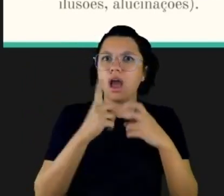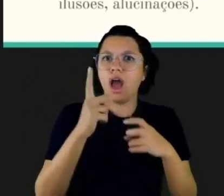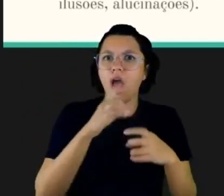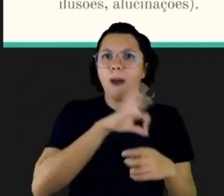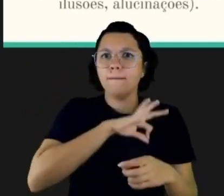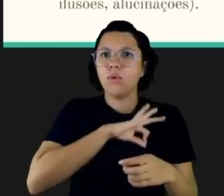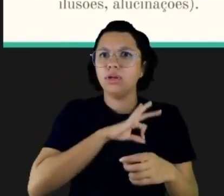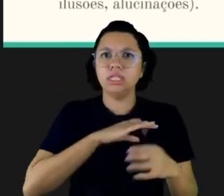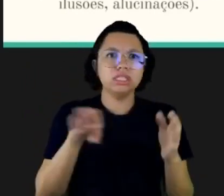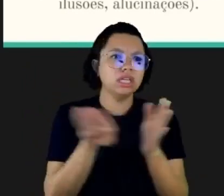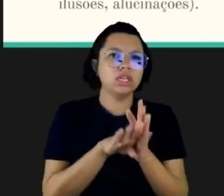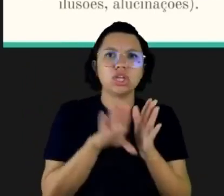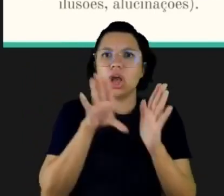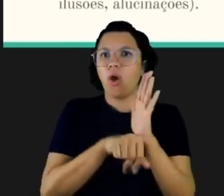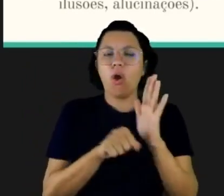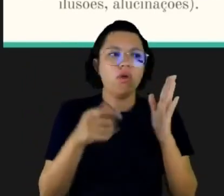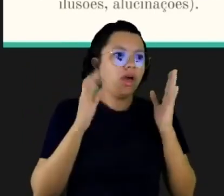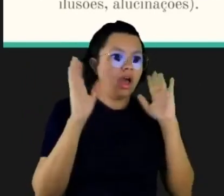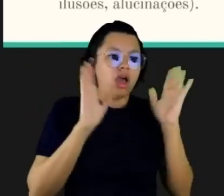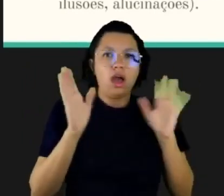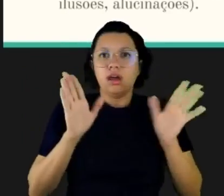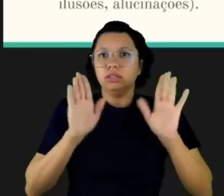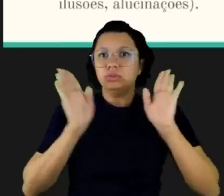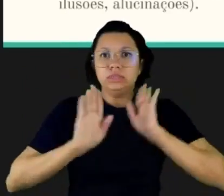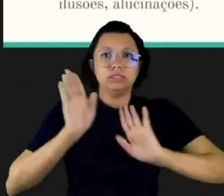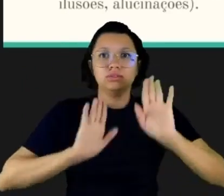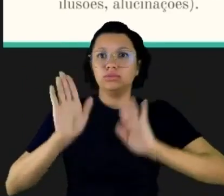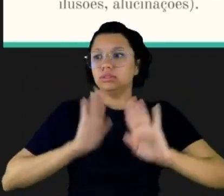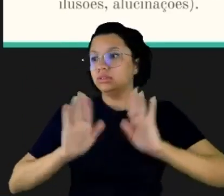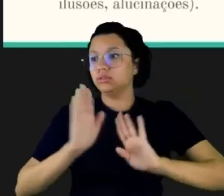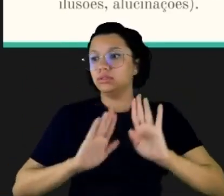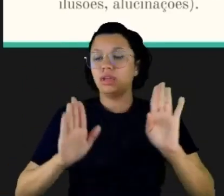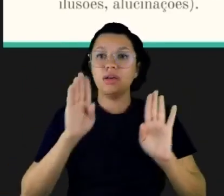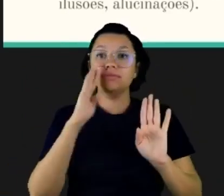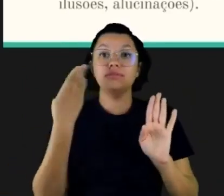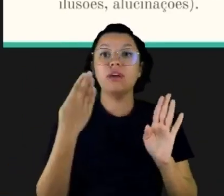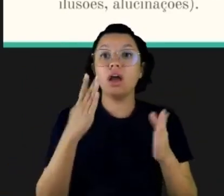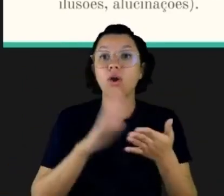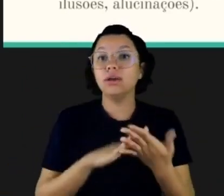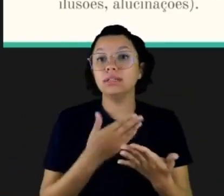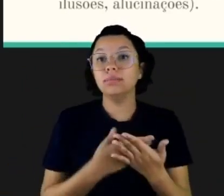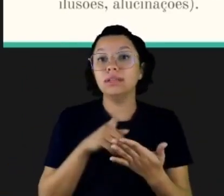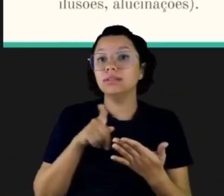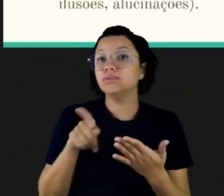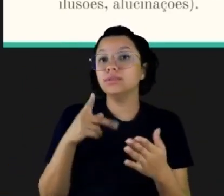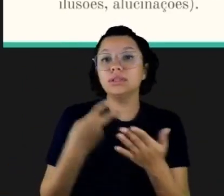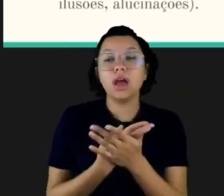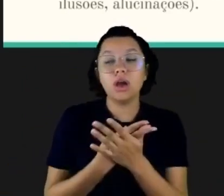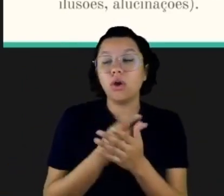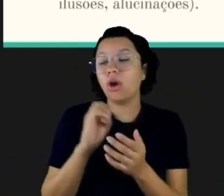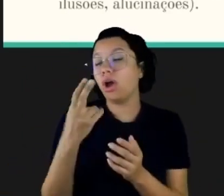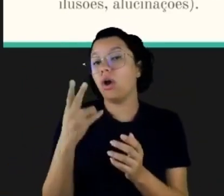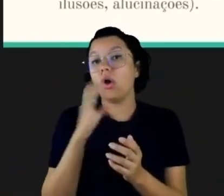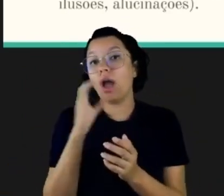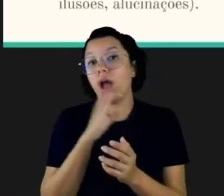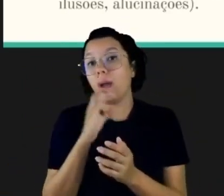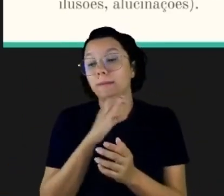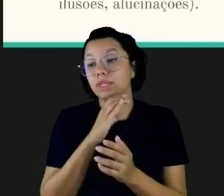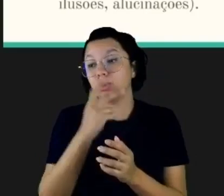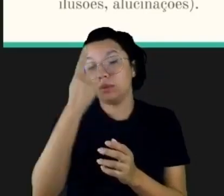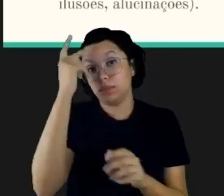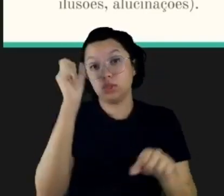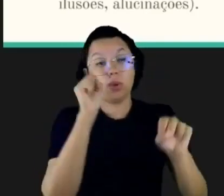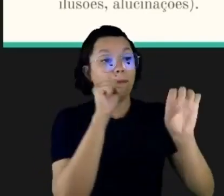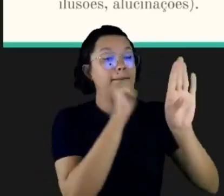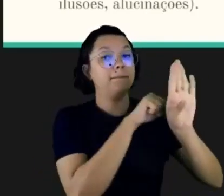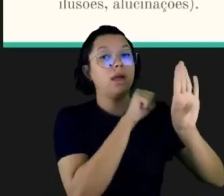tudo. Então, ele escuta um barulho e faz uma falsa interpretação daquilo. Ou, de repente, alguém bate na porta, ele começa a gritar,